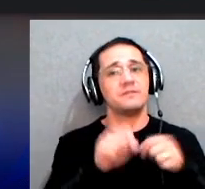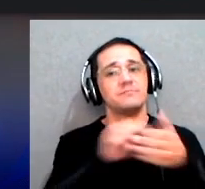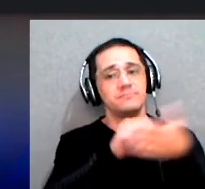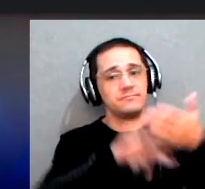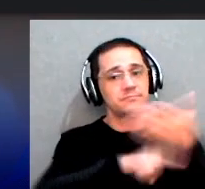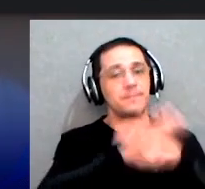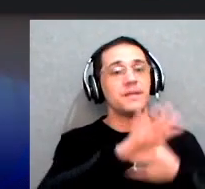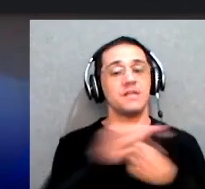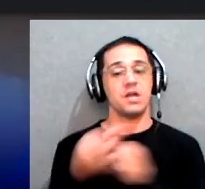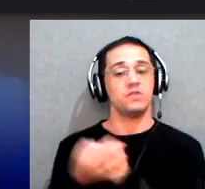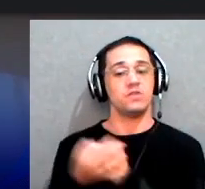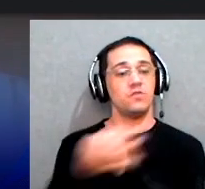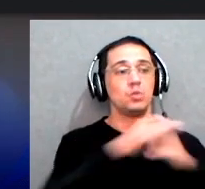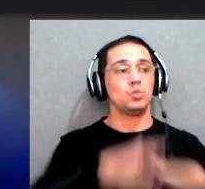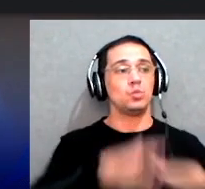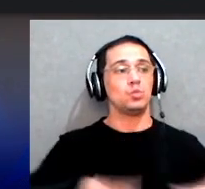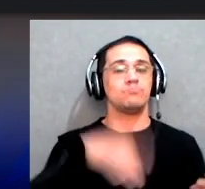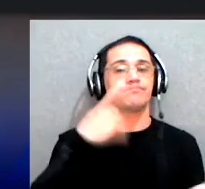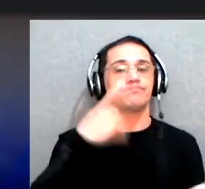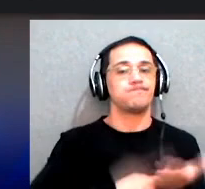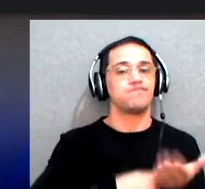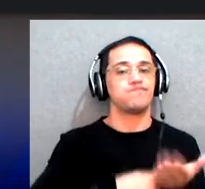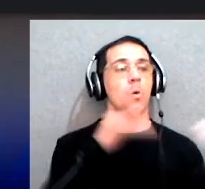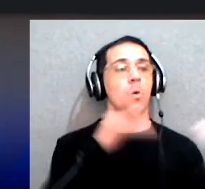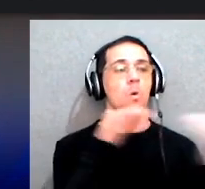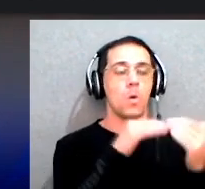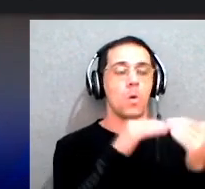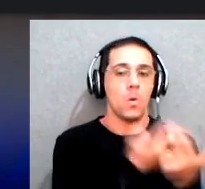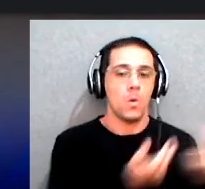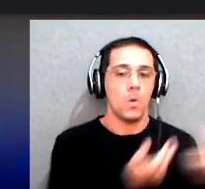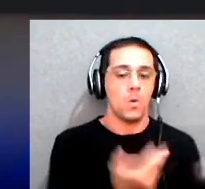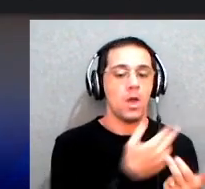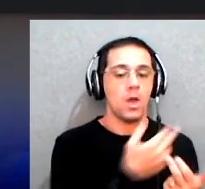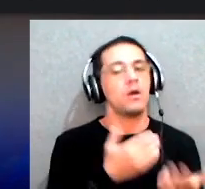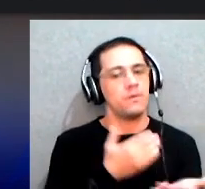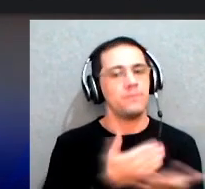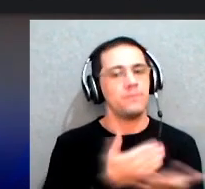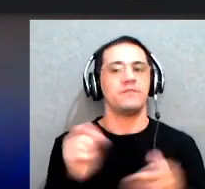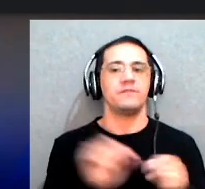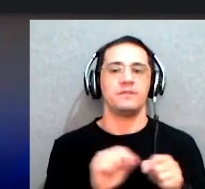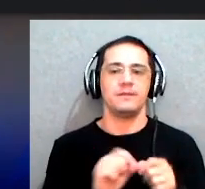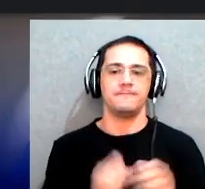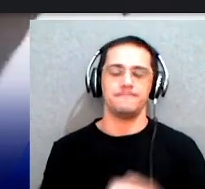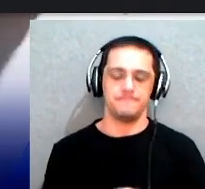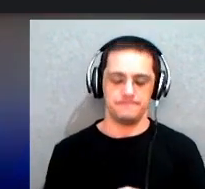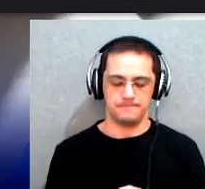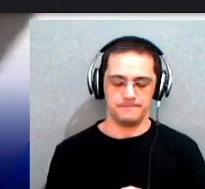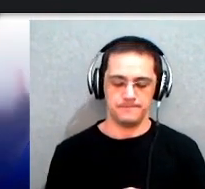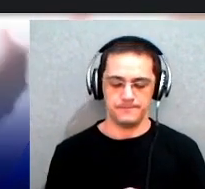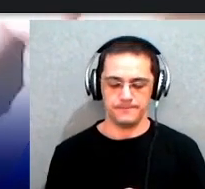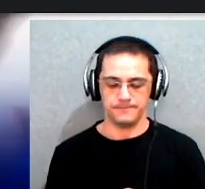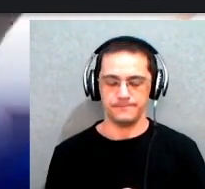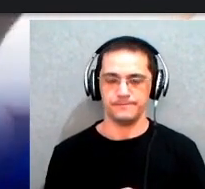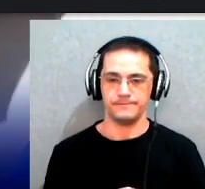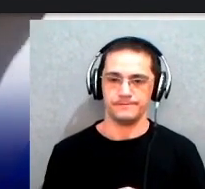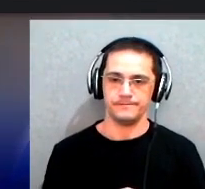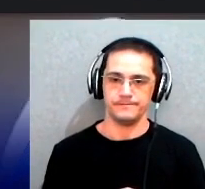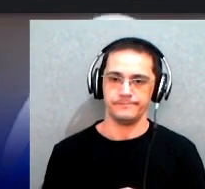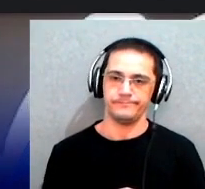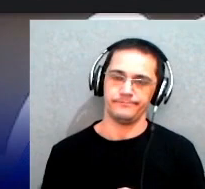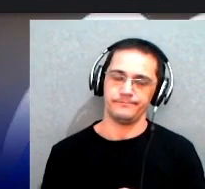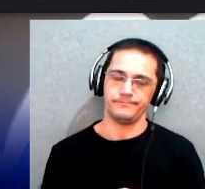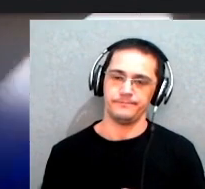advogados. Talvez até pós-pandemia, como já é mais comum na Justiça Federal. Já em relação às audiências de